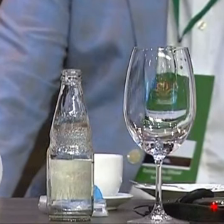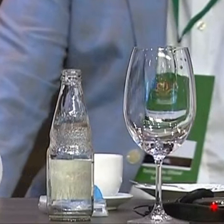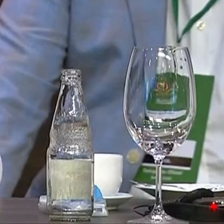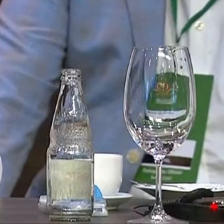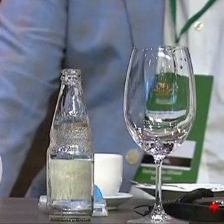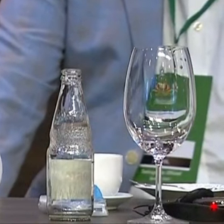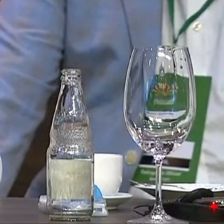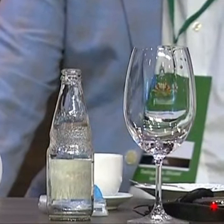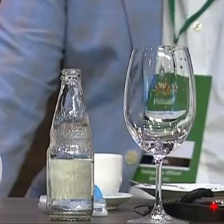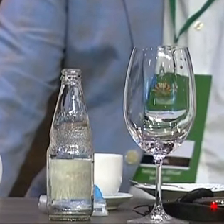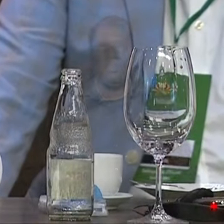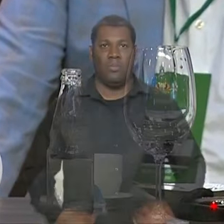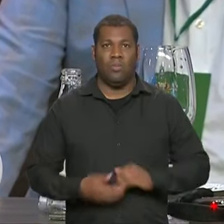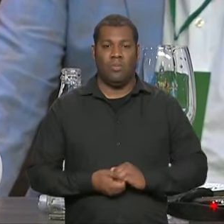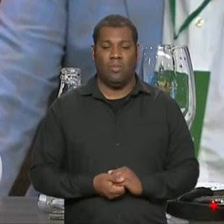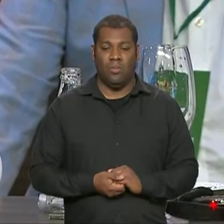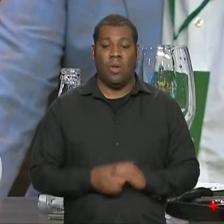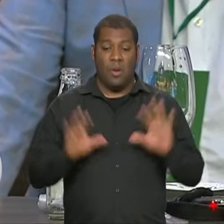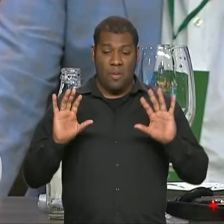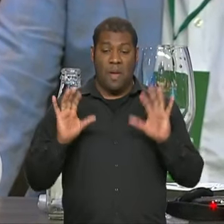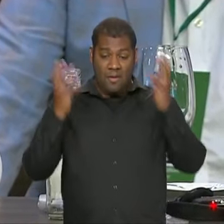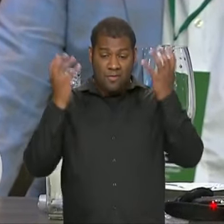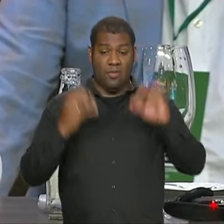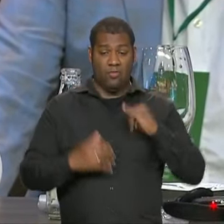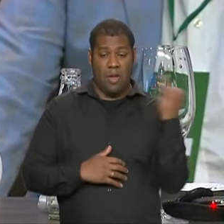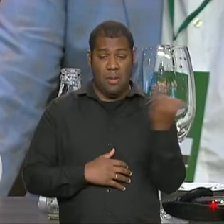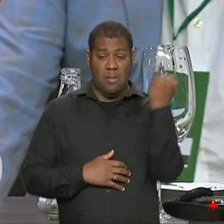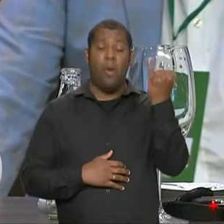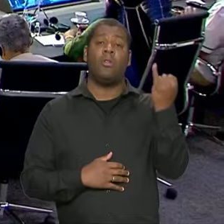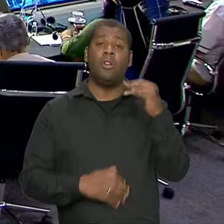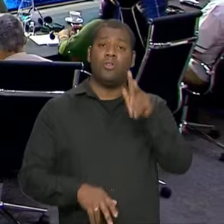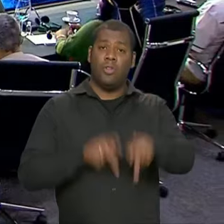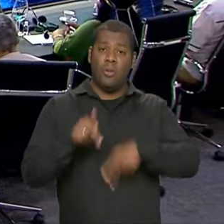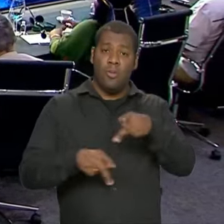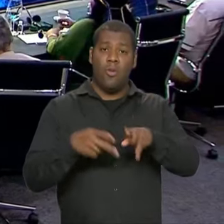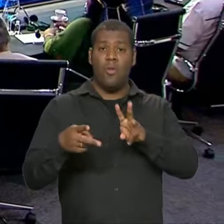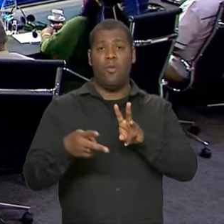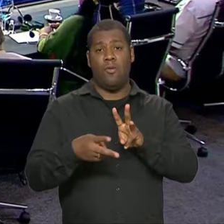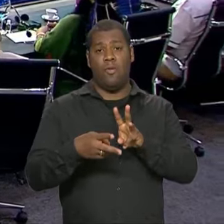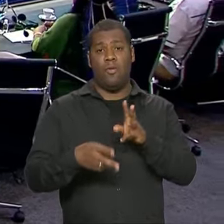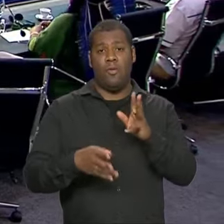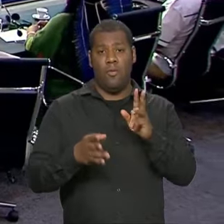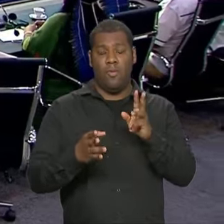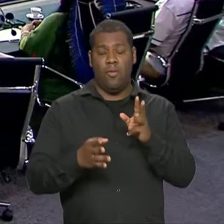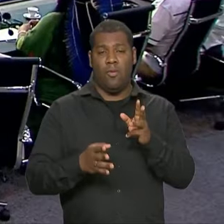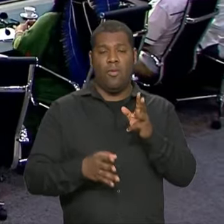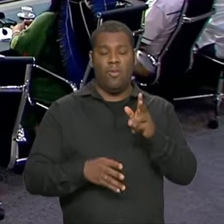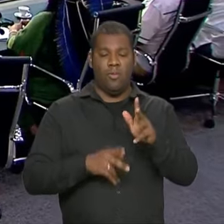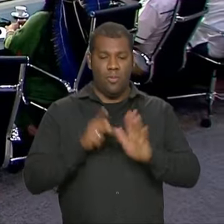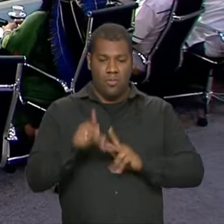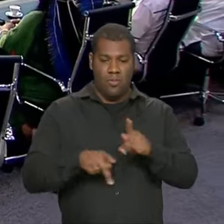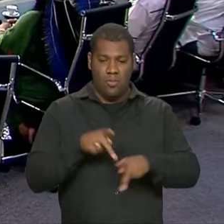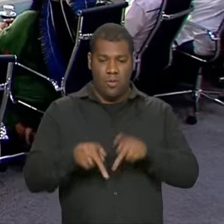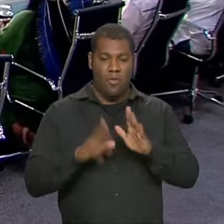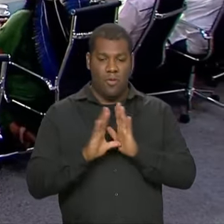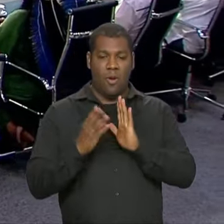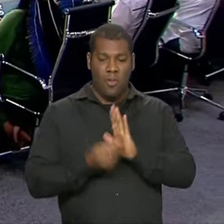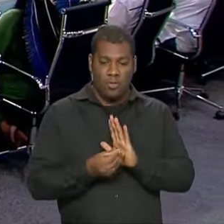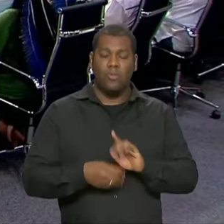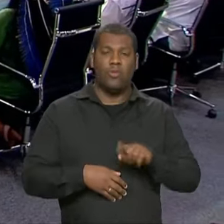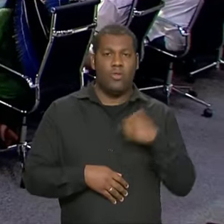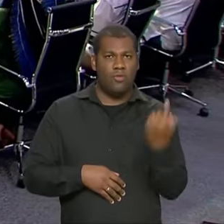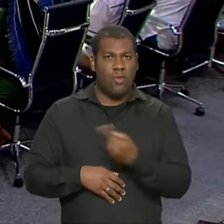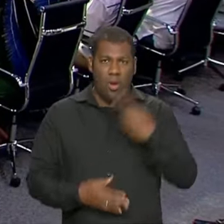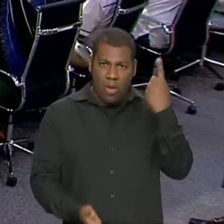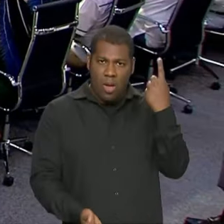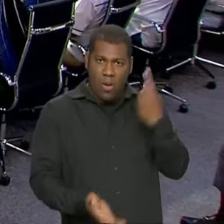do tamanho da importância da Amazônia, do tamanho do nosso compromisso com a Amazônia. Nada sobre